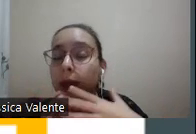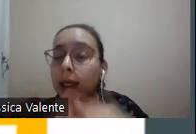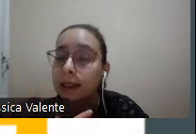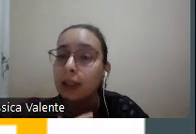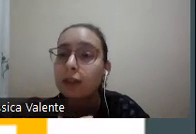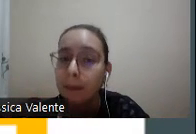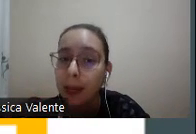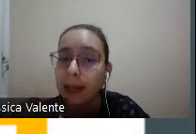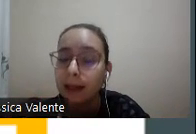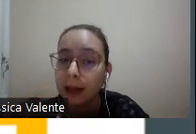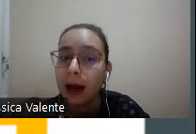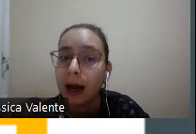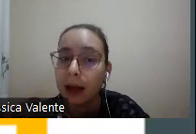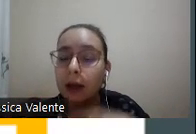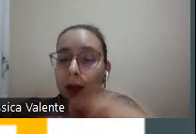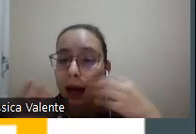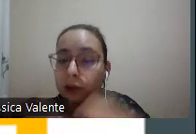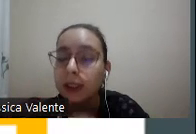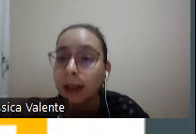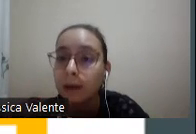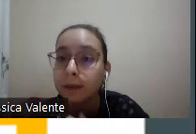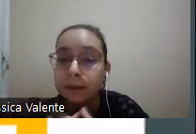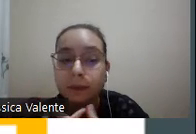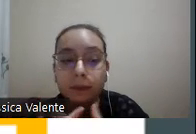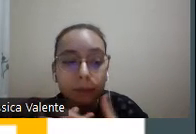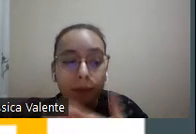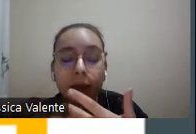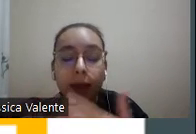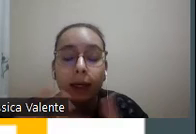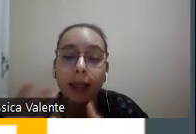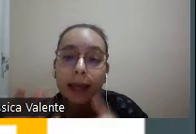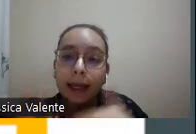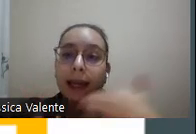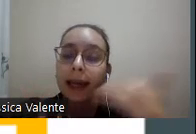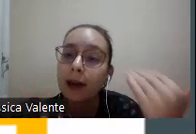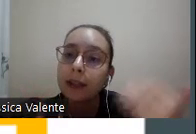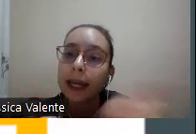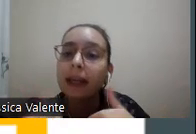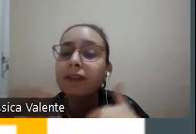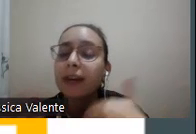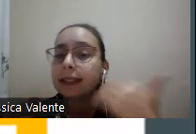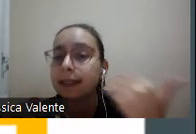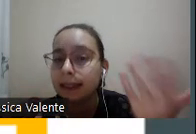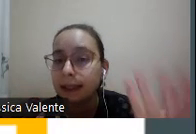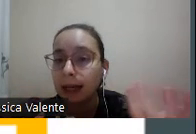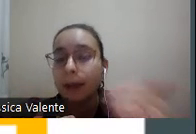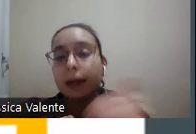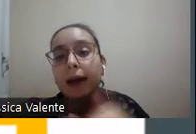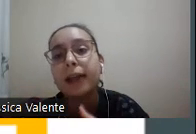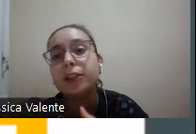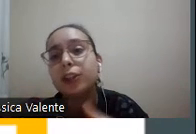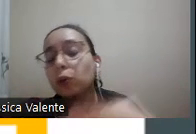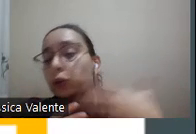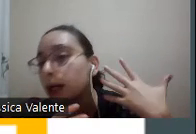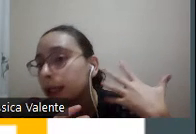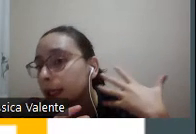sonora, porque isso a gente vai perdendo a audição. E aí é legal, né? Quem faz esse exame?